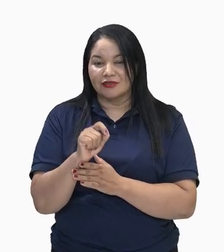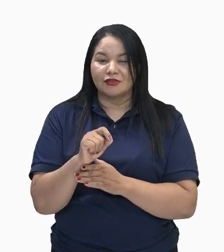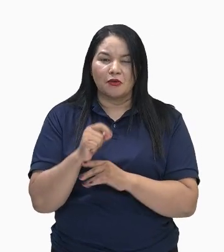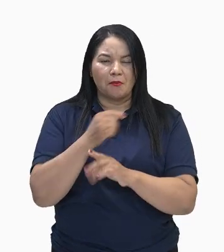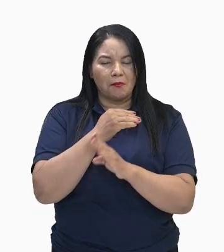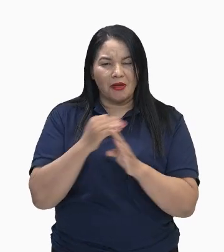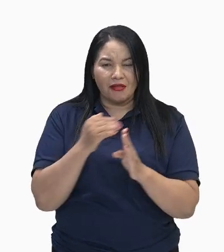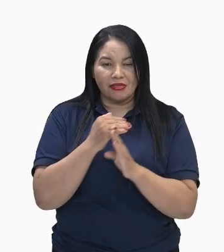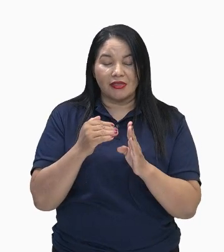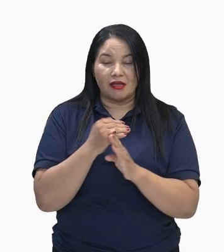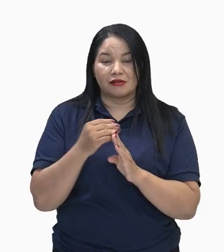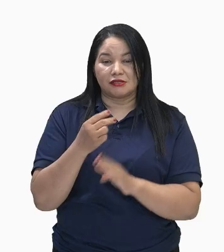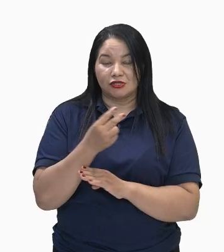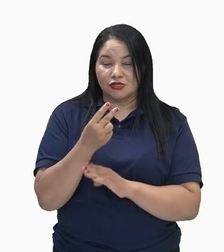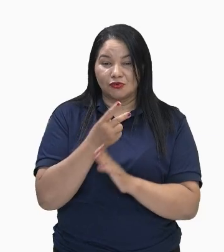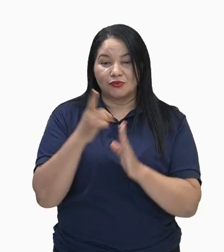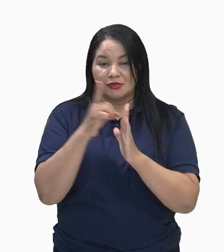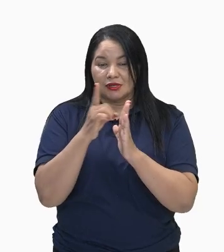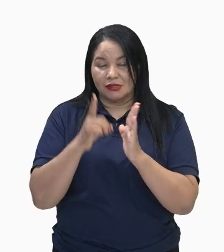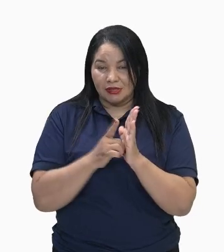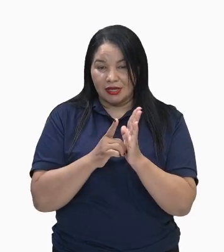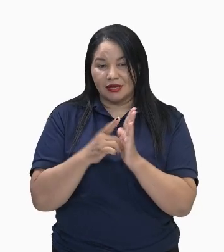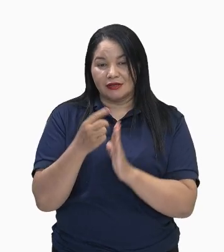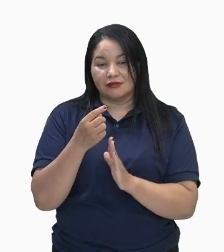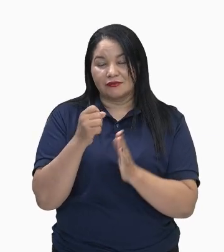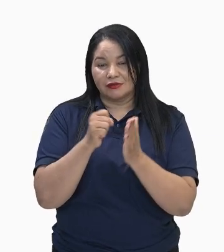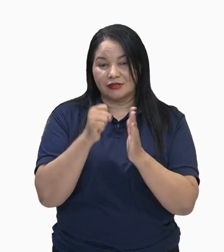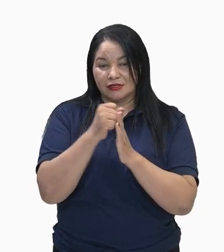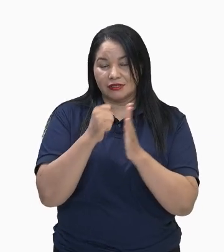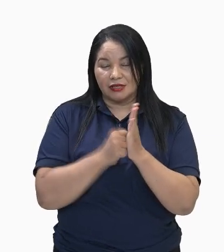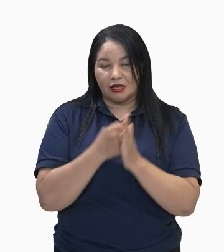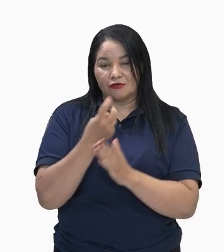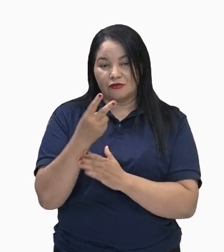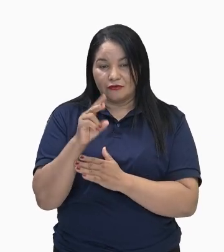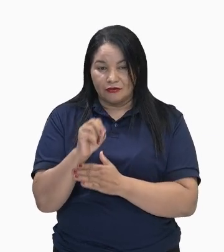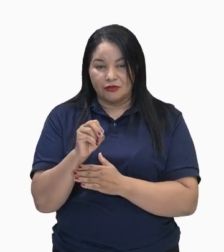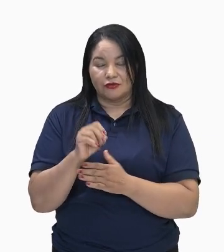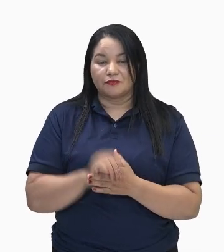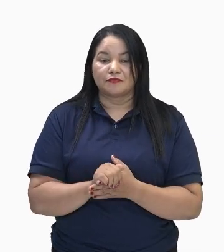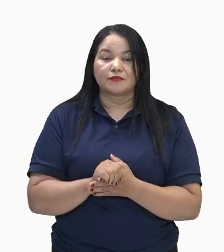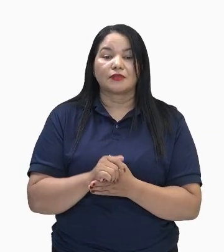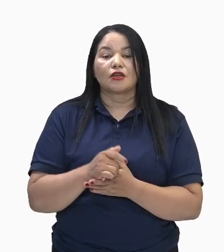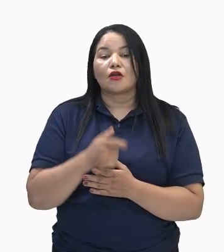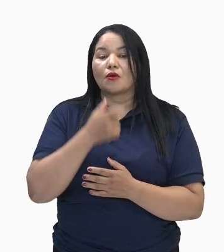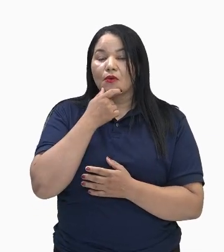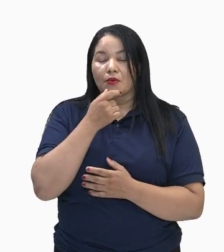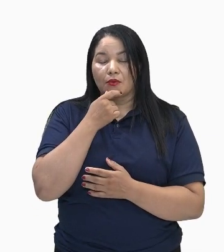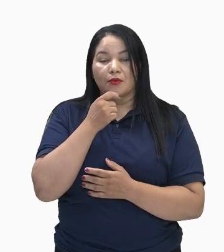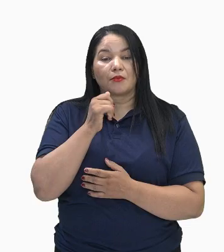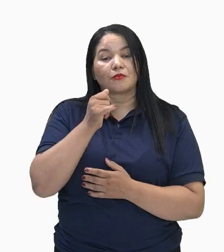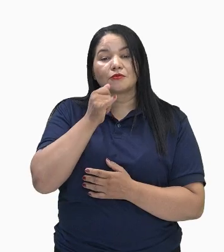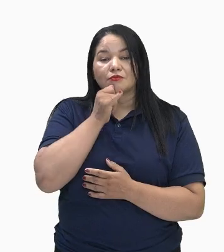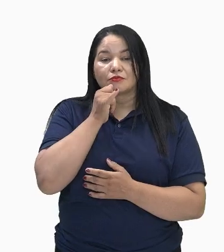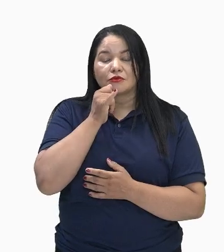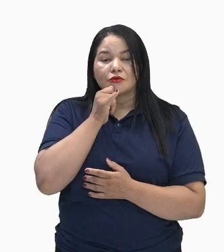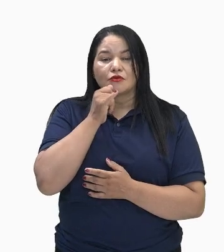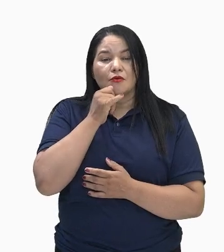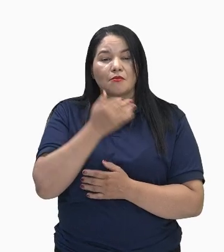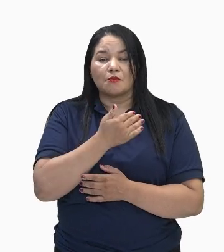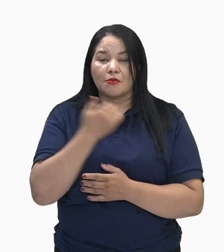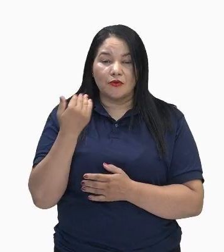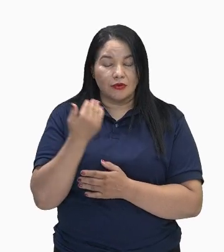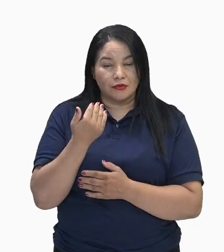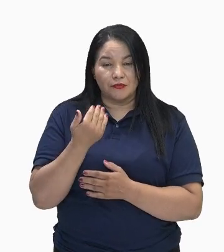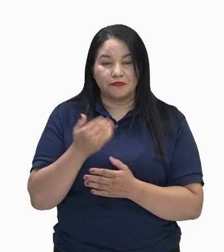da segunda década deste século XX, né? E Zygmunt Bauman veio a falecer, já não está mais